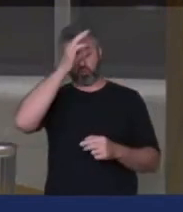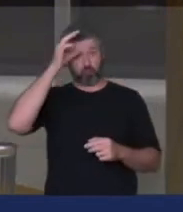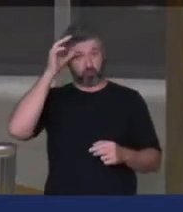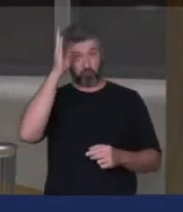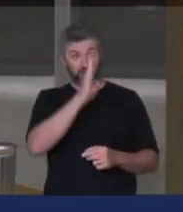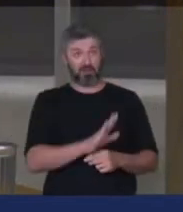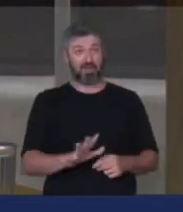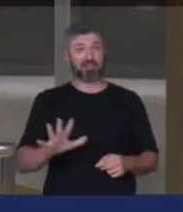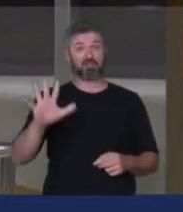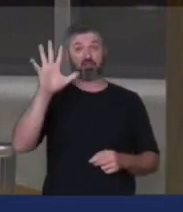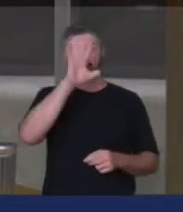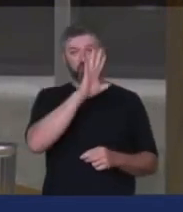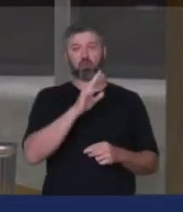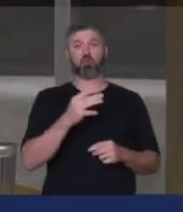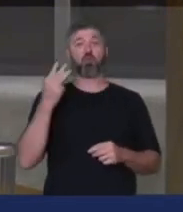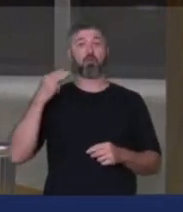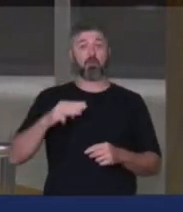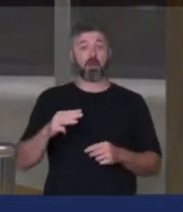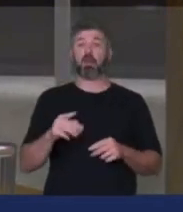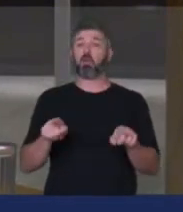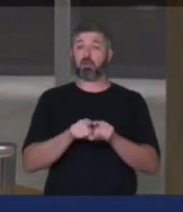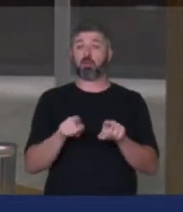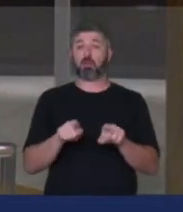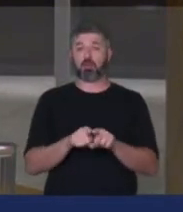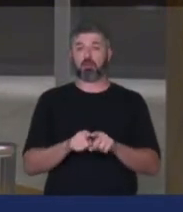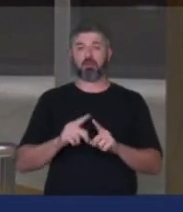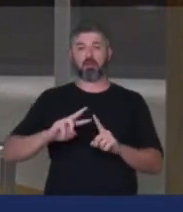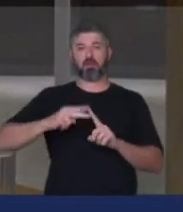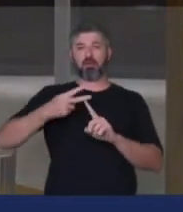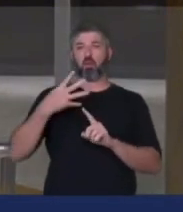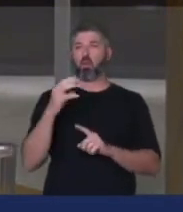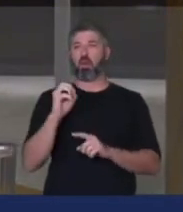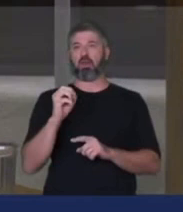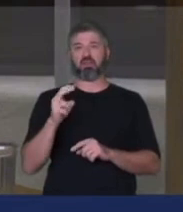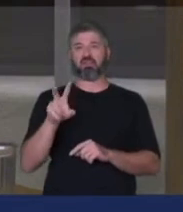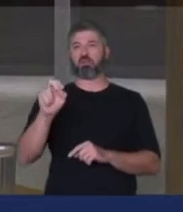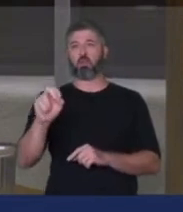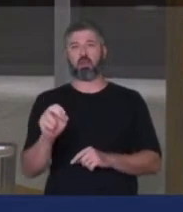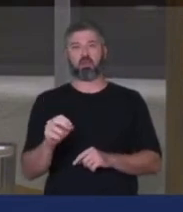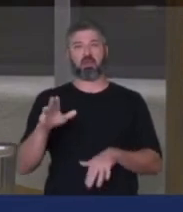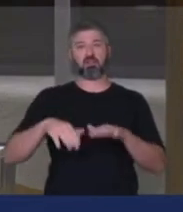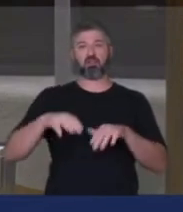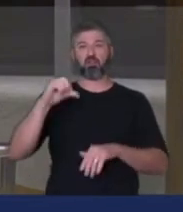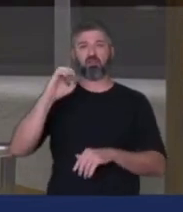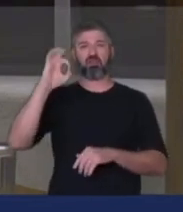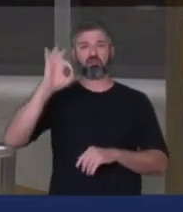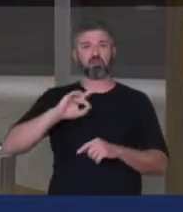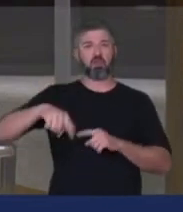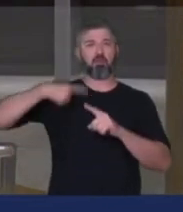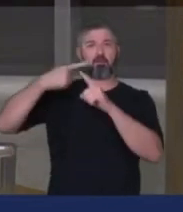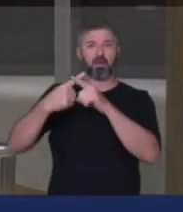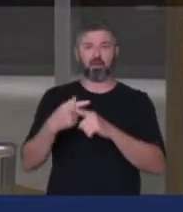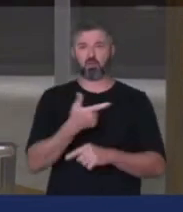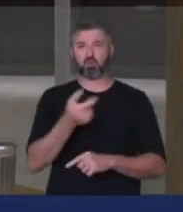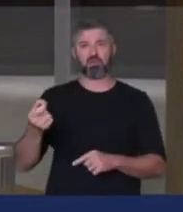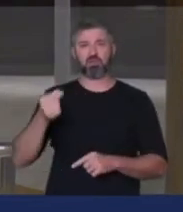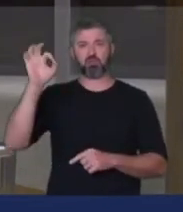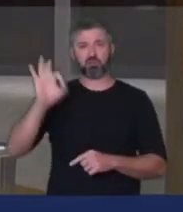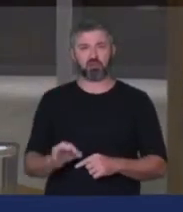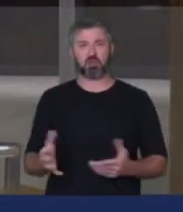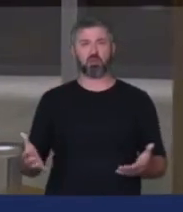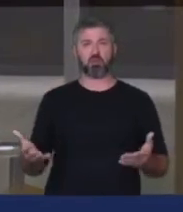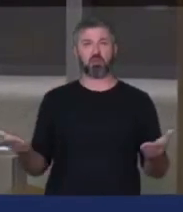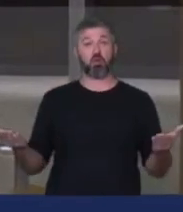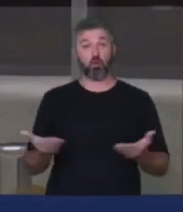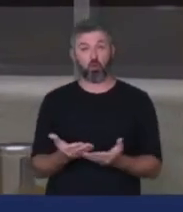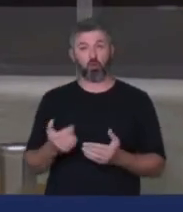o país e no Maranhão não é diferente, reajustes de 40%, 50%, às vezes 90%, 200%. Hoje, fui